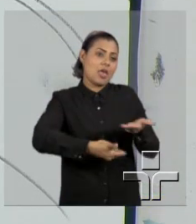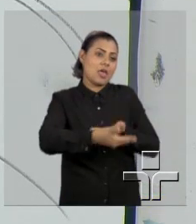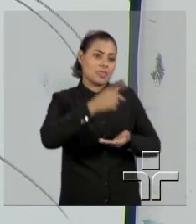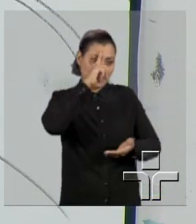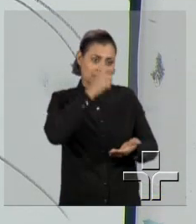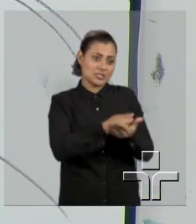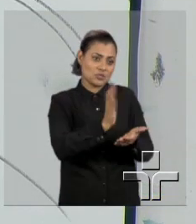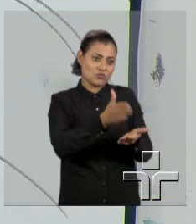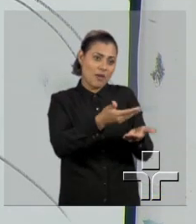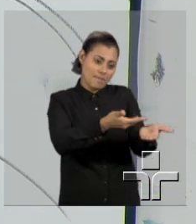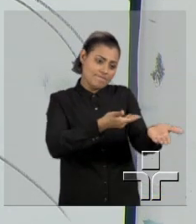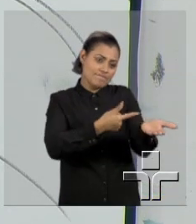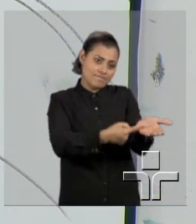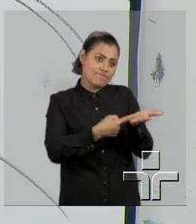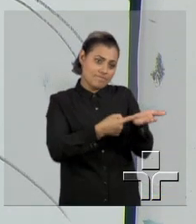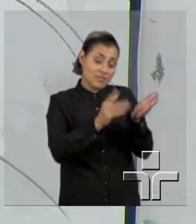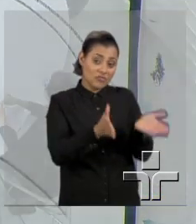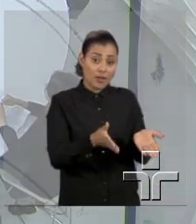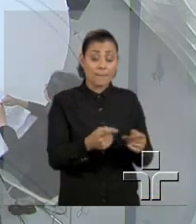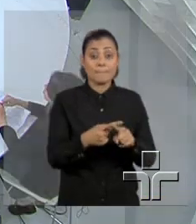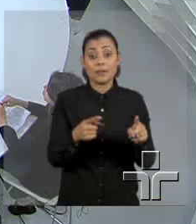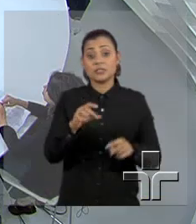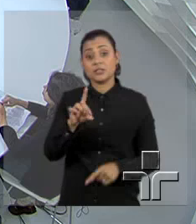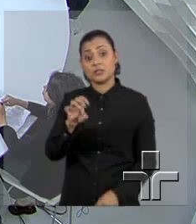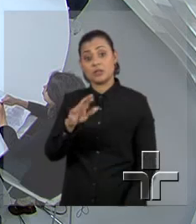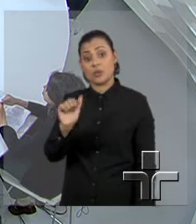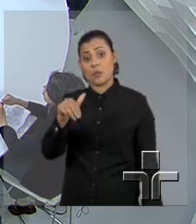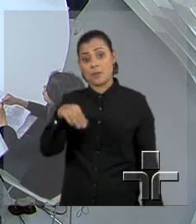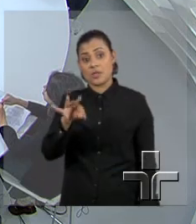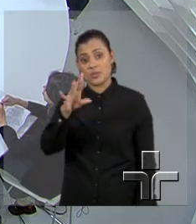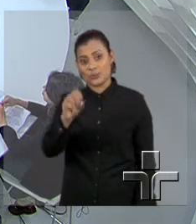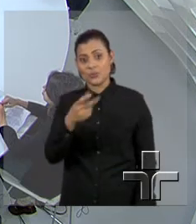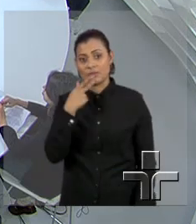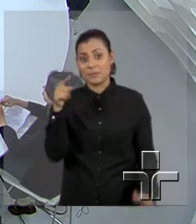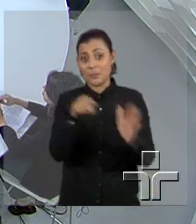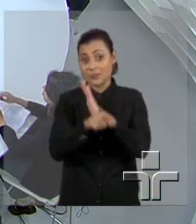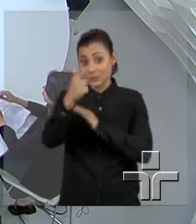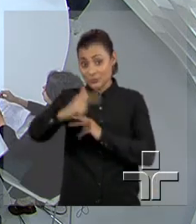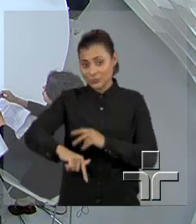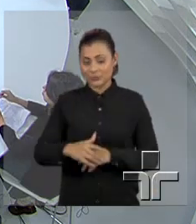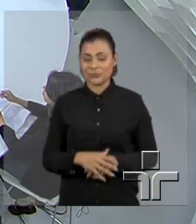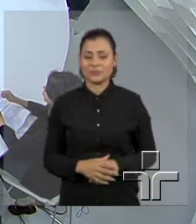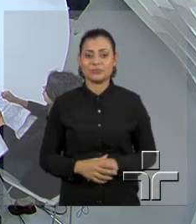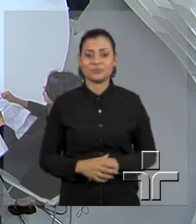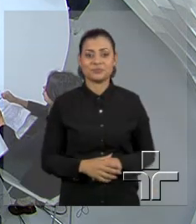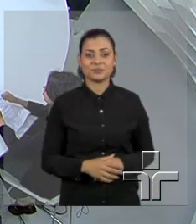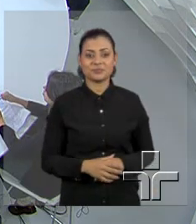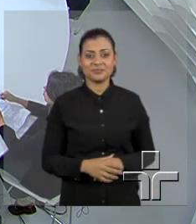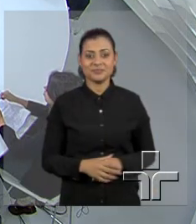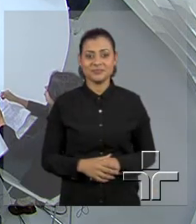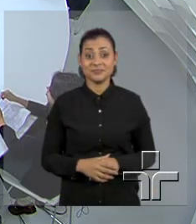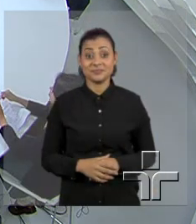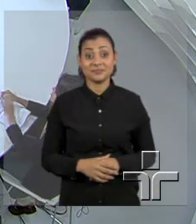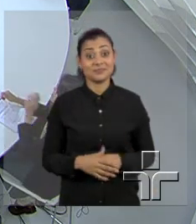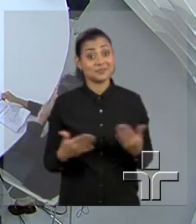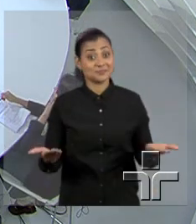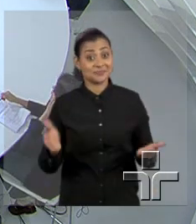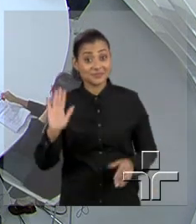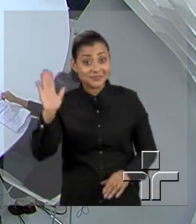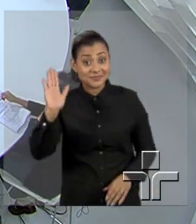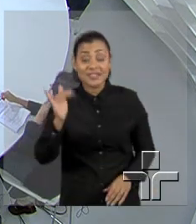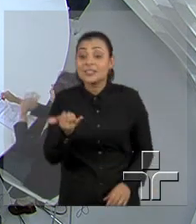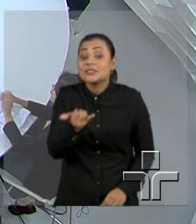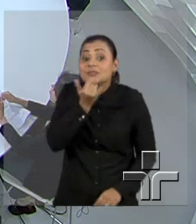Agora, ministro, o Delmanto tem mais uma pergunta. Vamos lá, Delmanto, é a tua vez. Delmanto. Ministro. Opa,